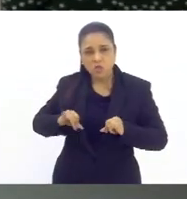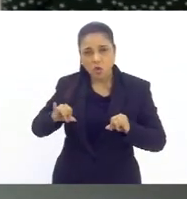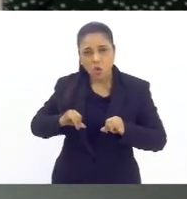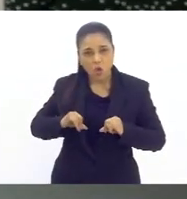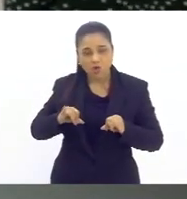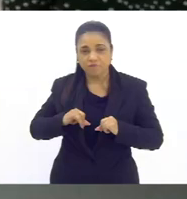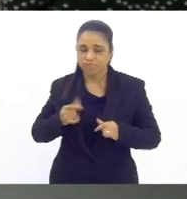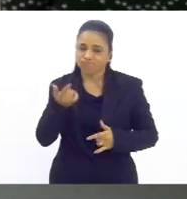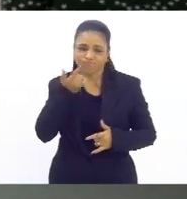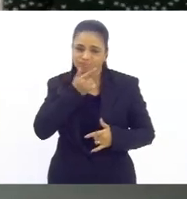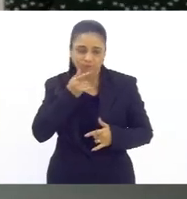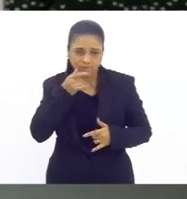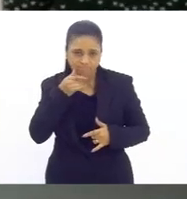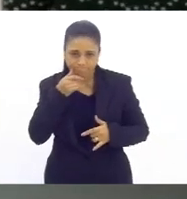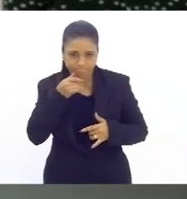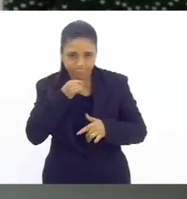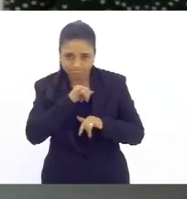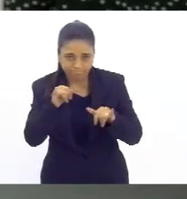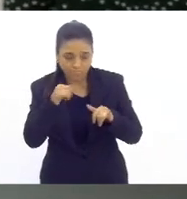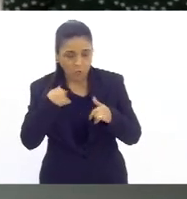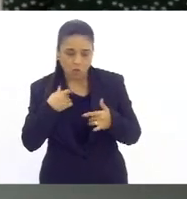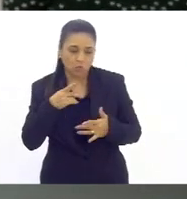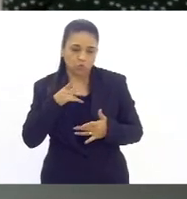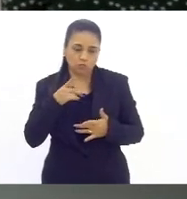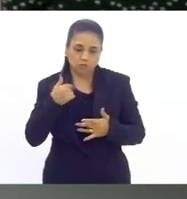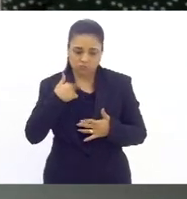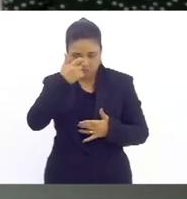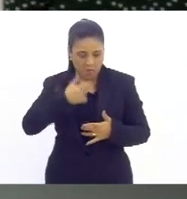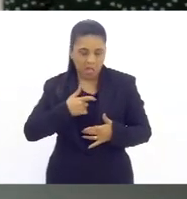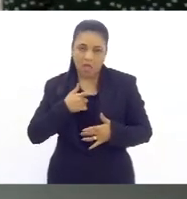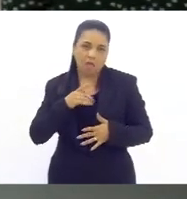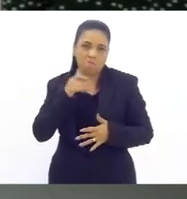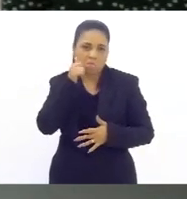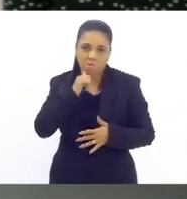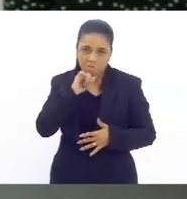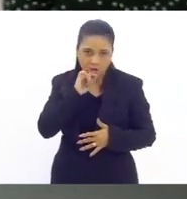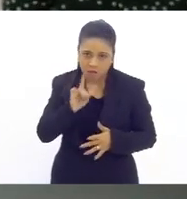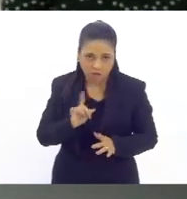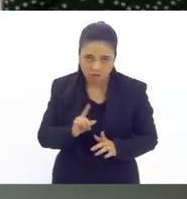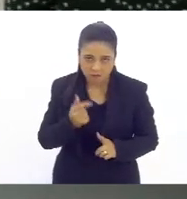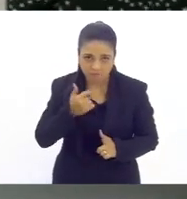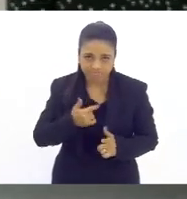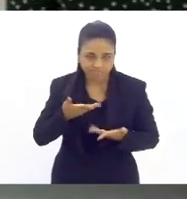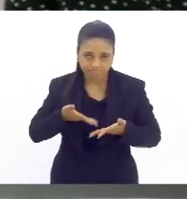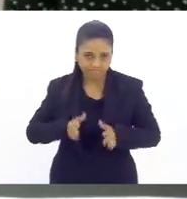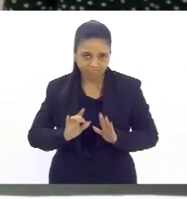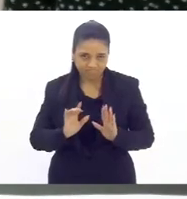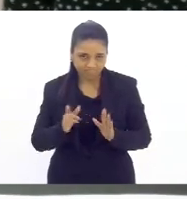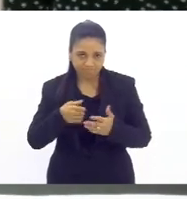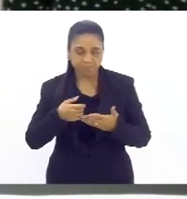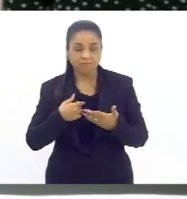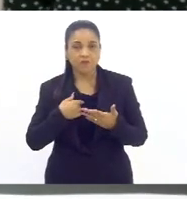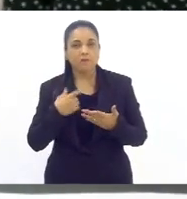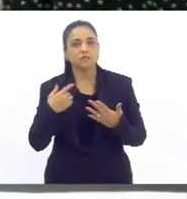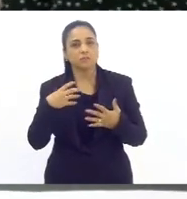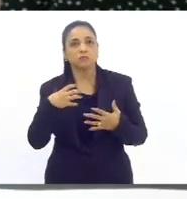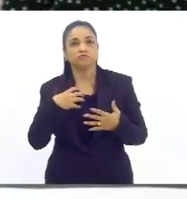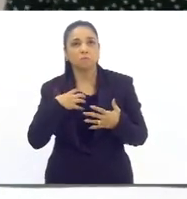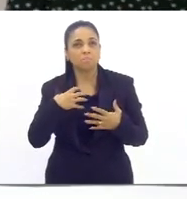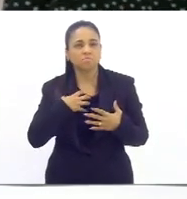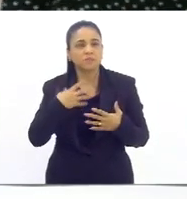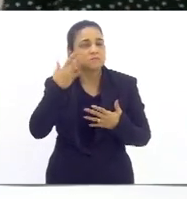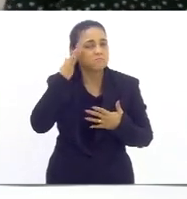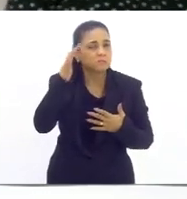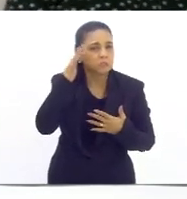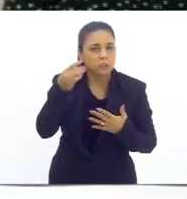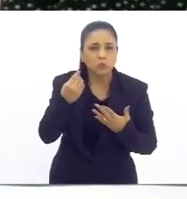falar sobre isso porque eu não sou mãe mas eu consigo nem imaginar o quanto isso dói eu não tô aqui eu falo